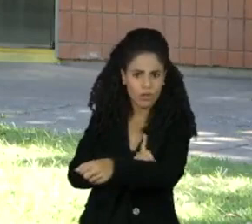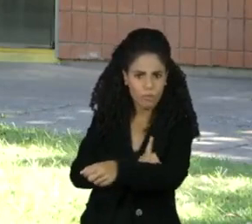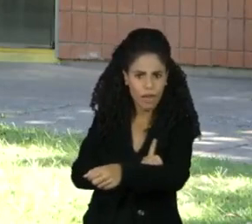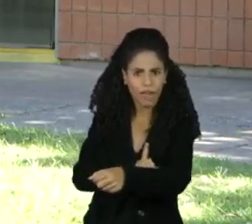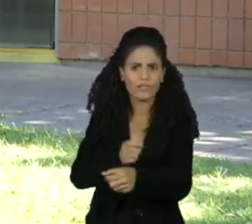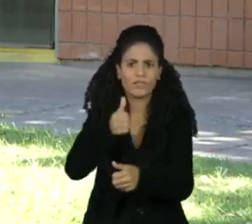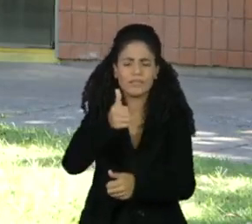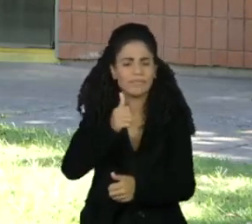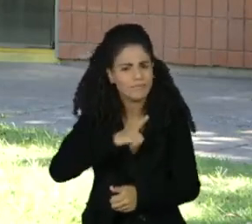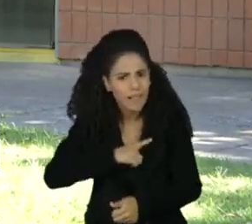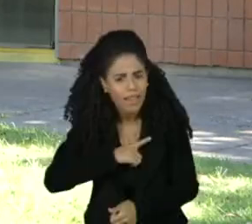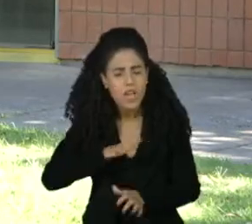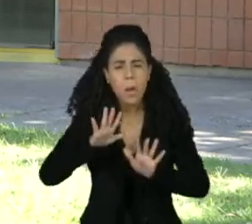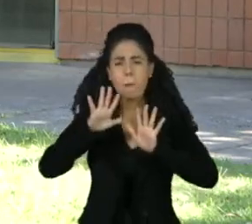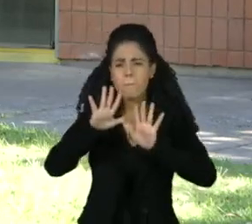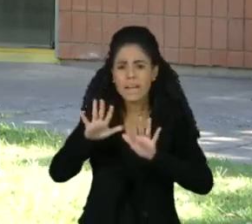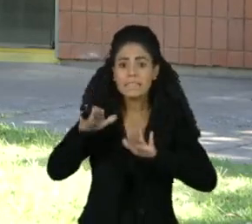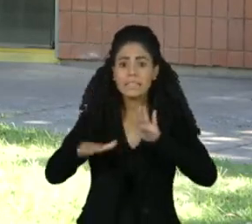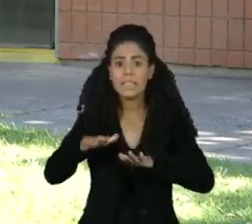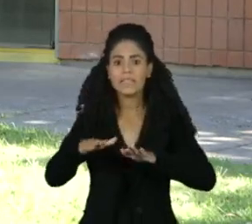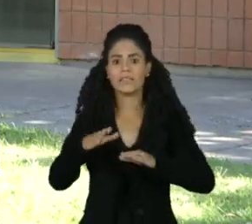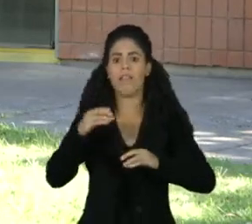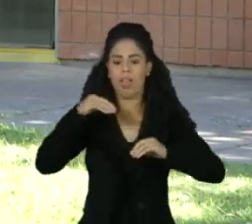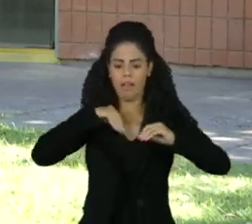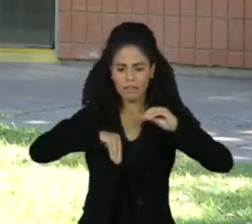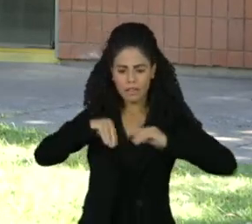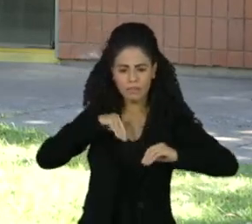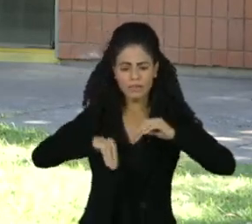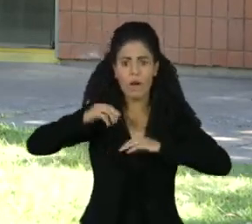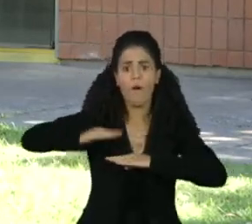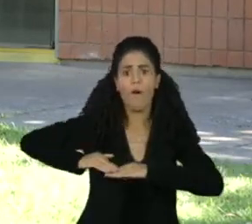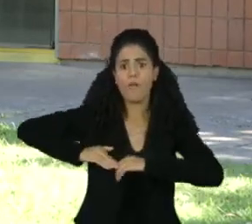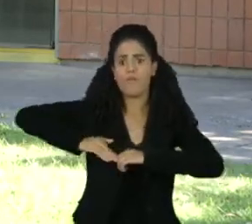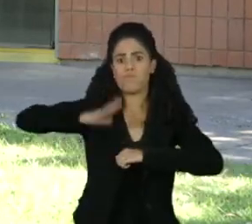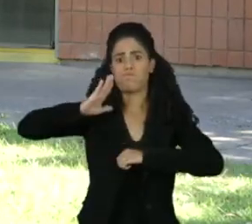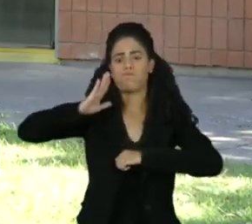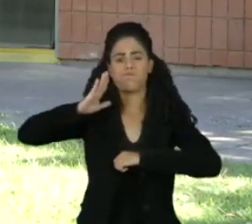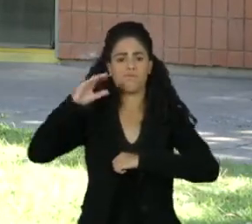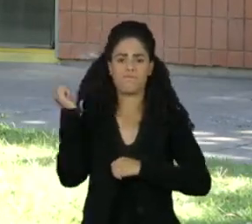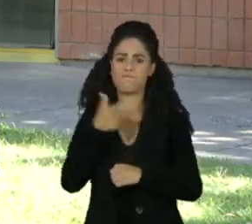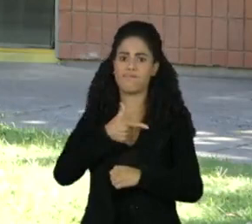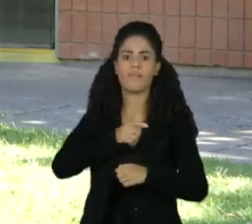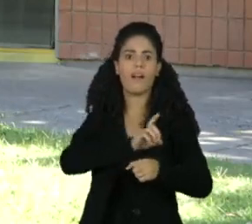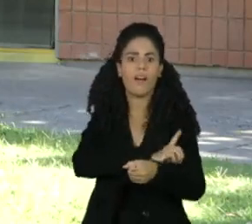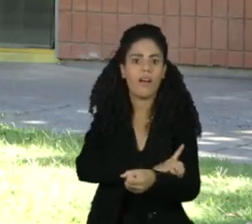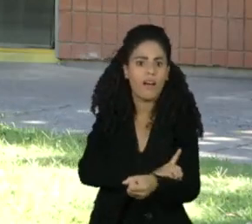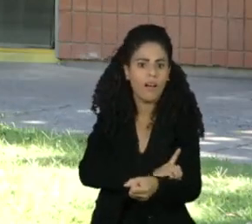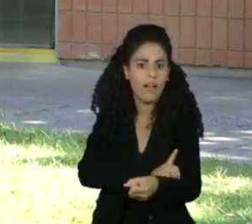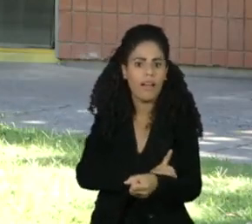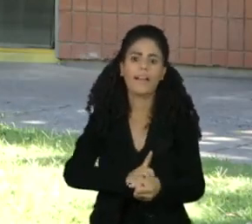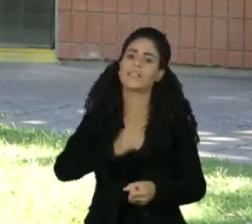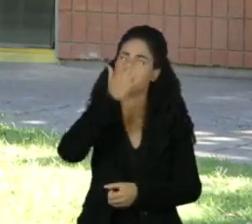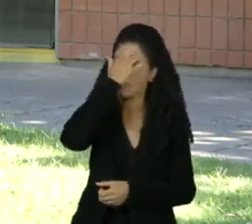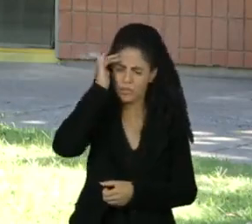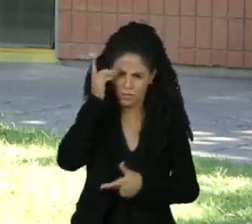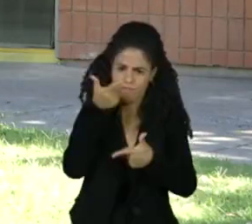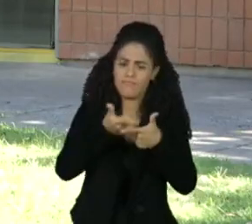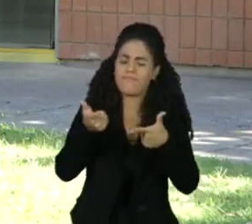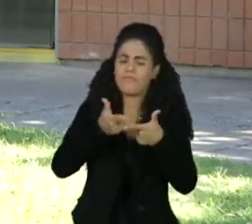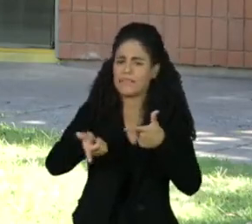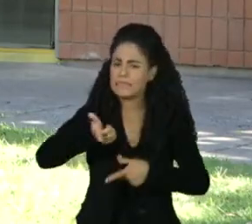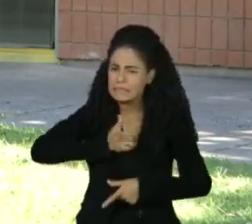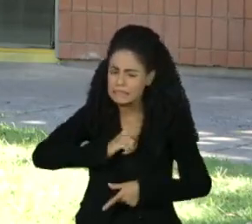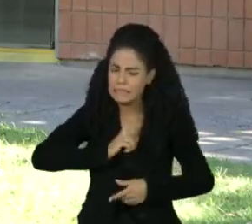feita pelo Ministério da Saúde sobre a saúde nas capitais aponta que 11% da população tem o problema. E isso